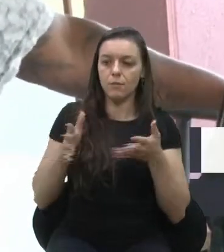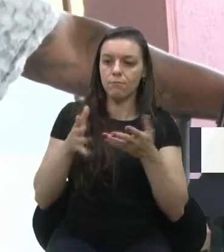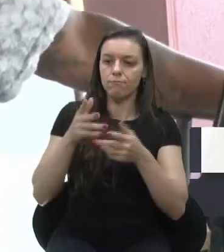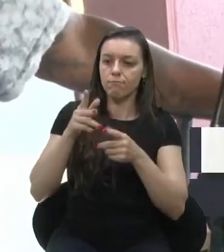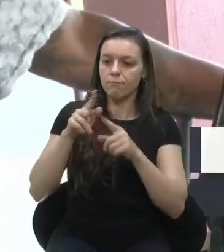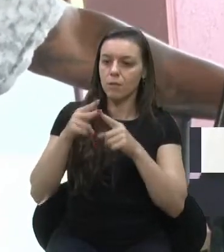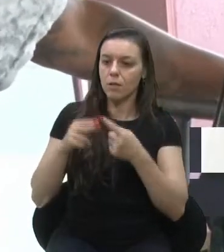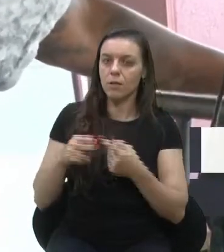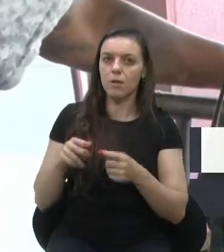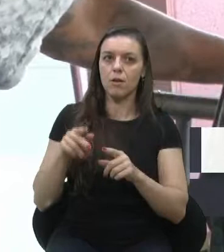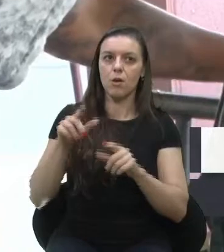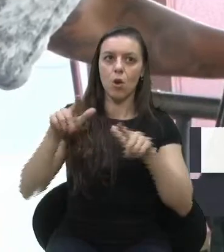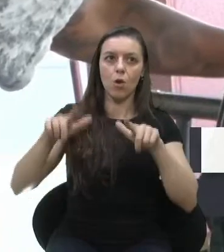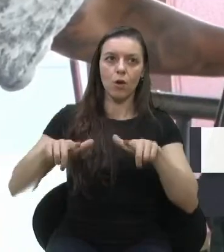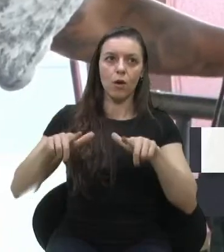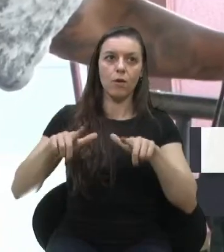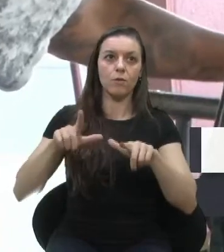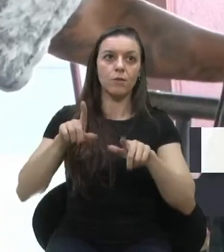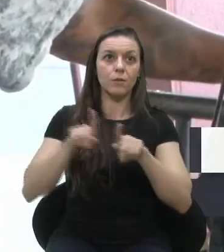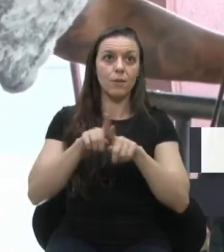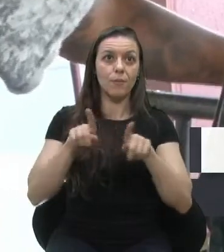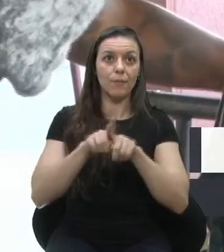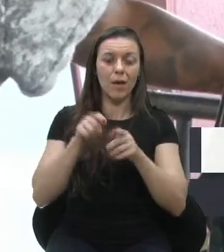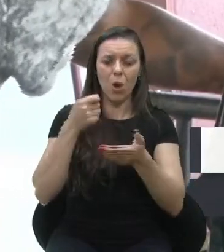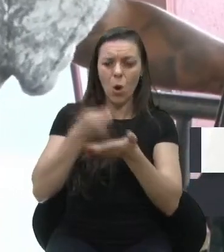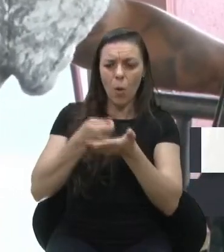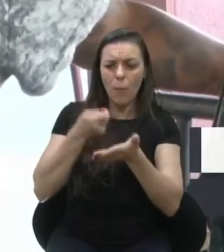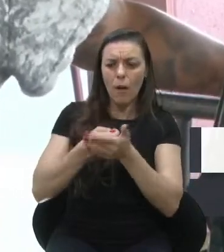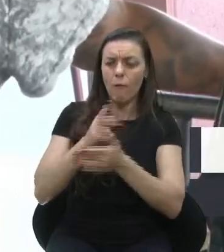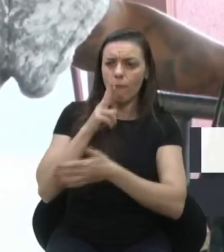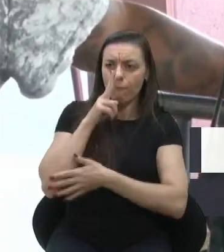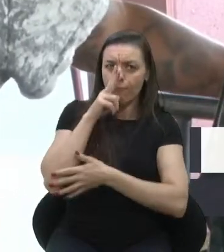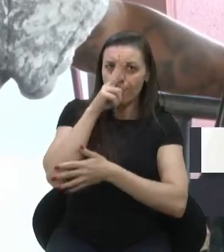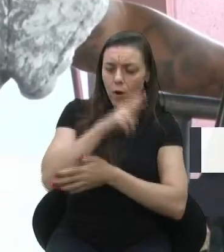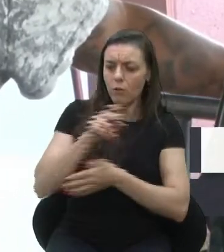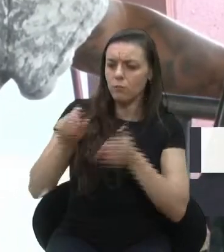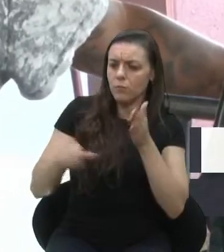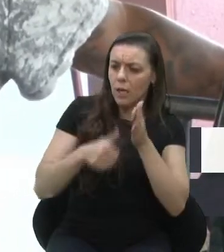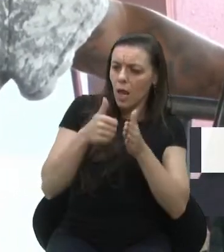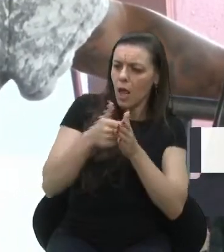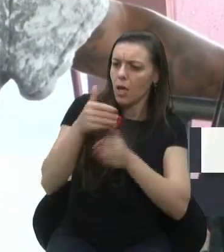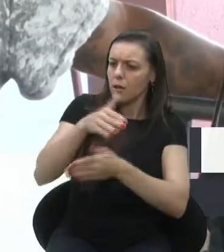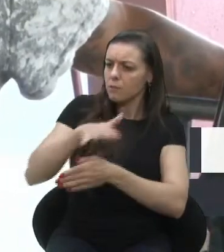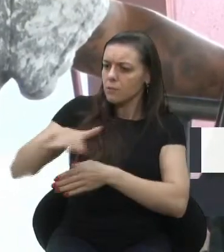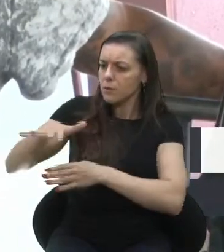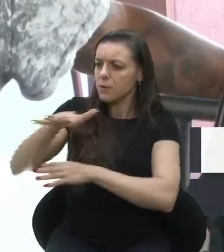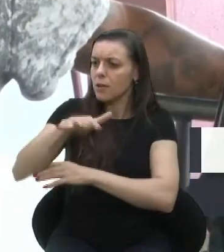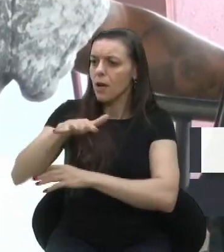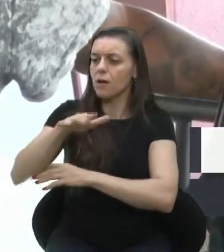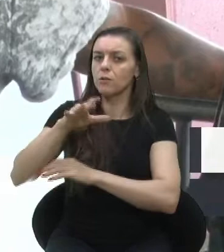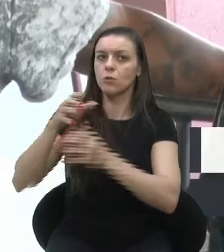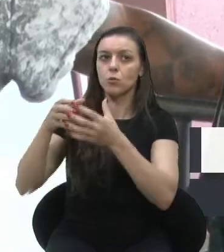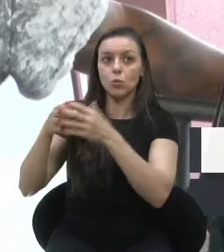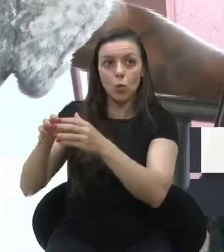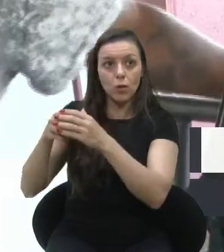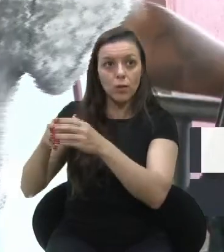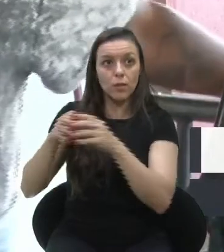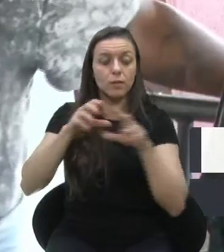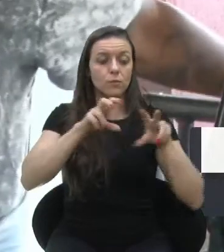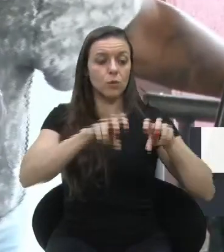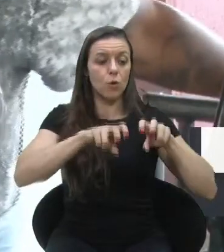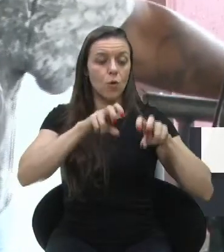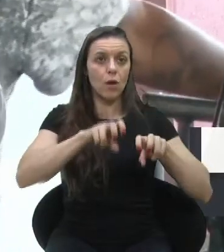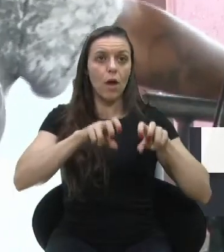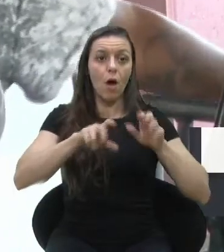essa Laser de cada arenoso que cobrava muito forte as melhorias ao entorno de Quem promove o turismo na zona rural